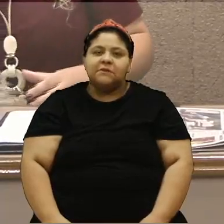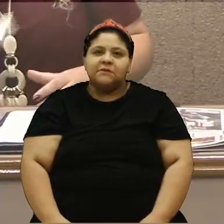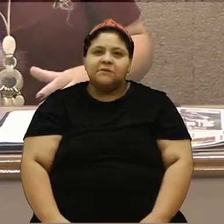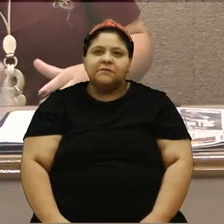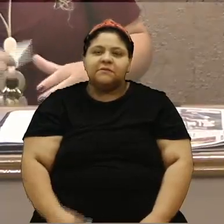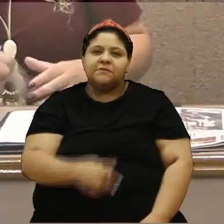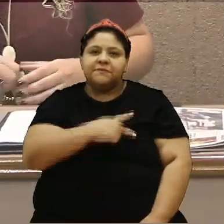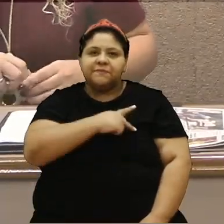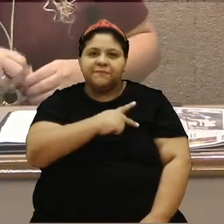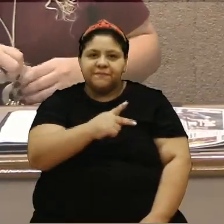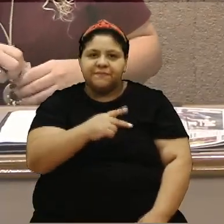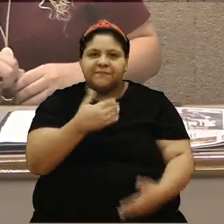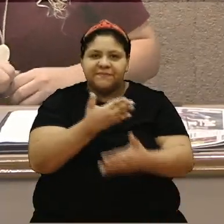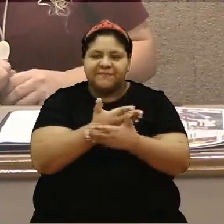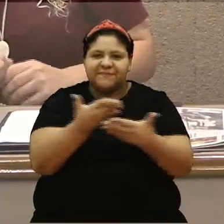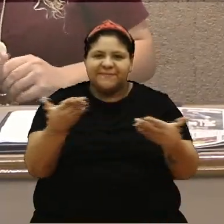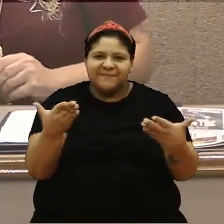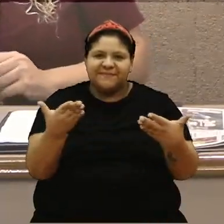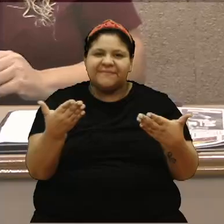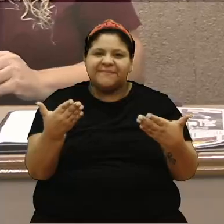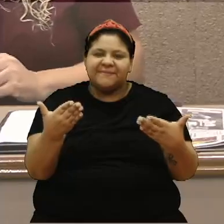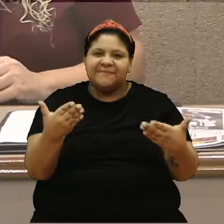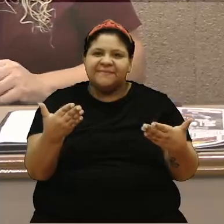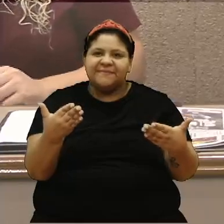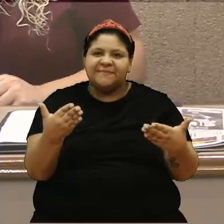Senhor presidente, nobres colegas vereadores,